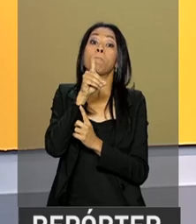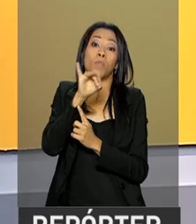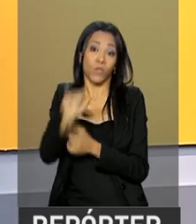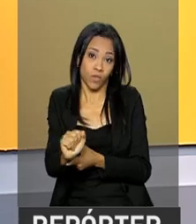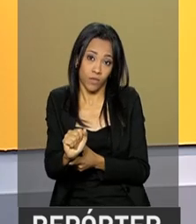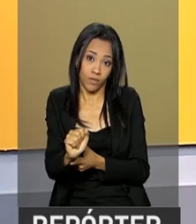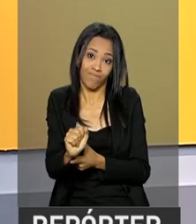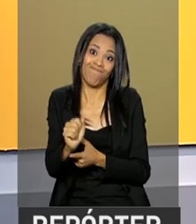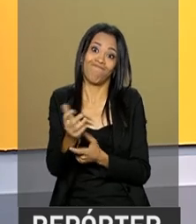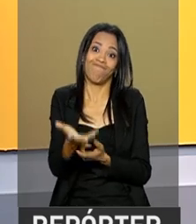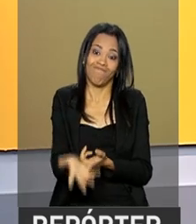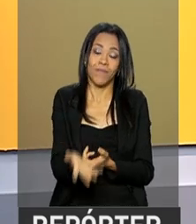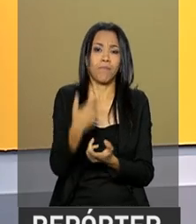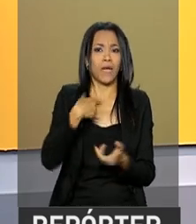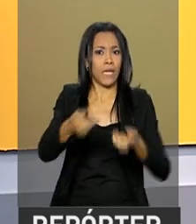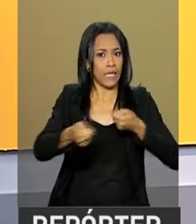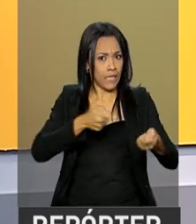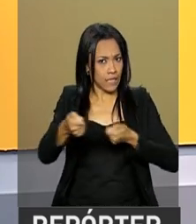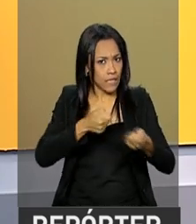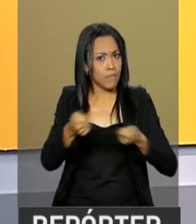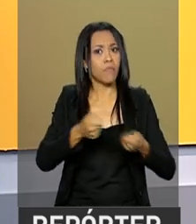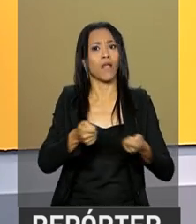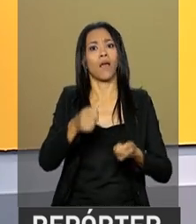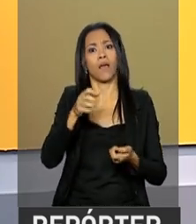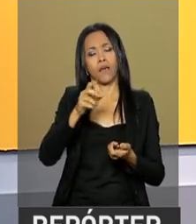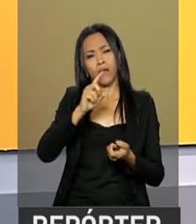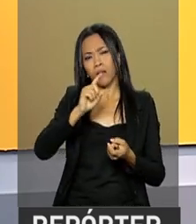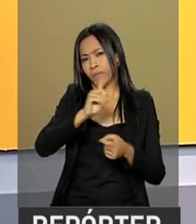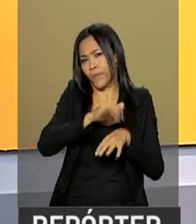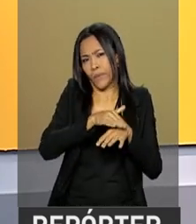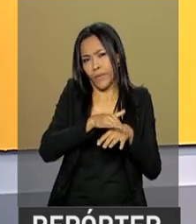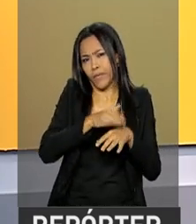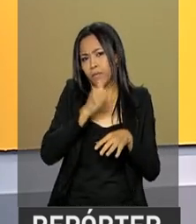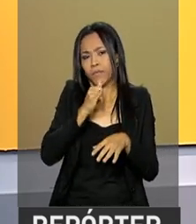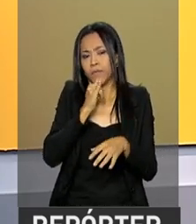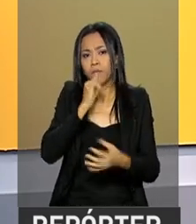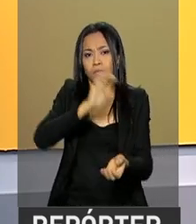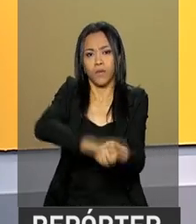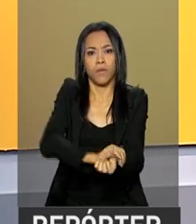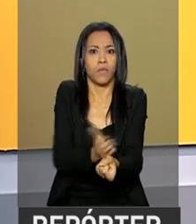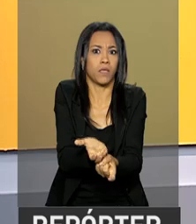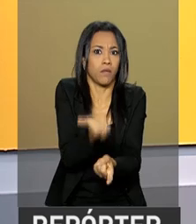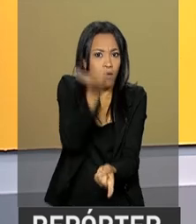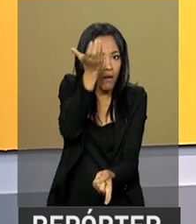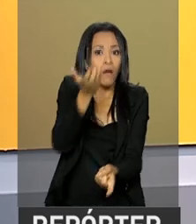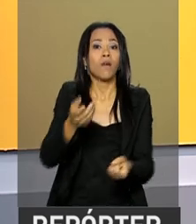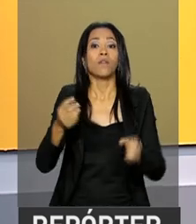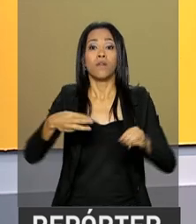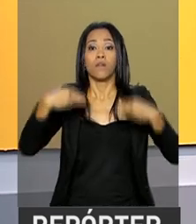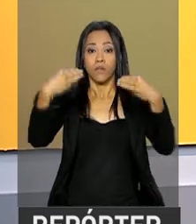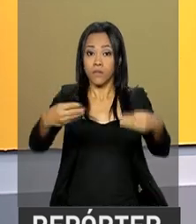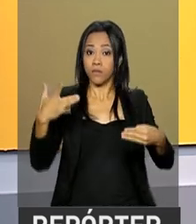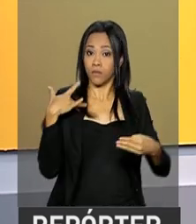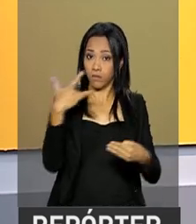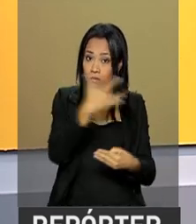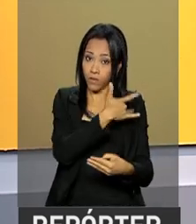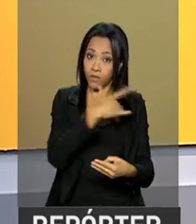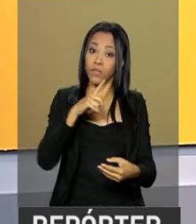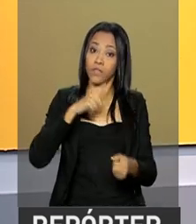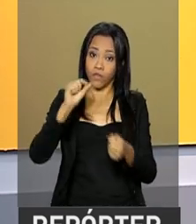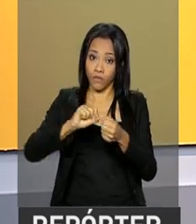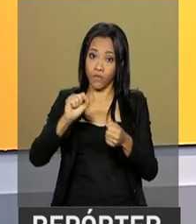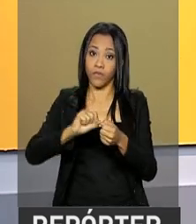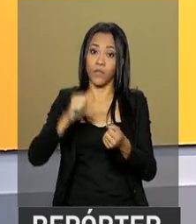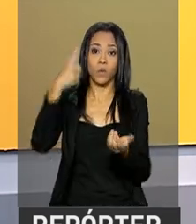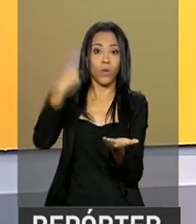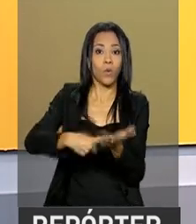garantir a moderação e reduzir a incidência de doenças como a hipertensão, o Ministério da Saúde tem feito acordos